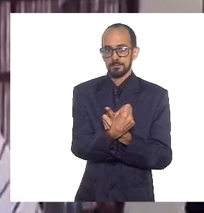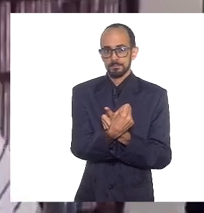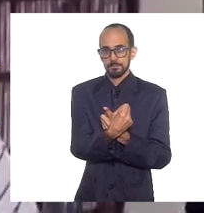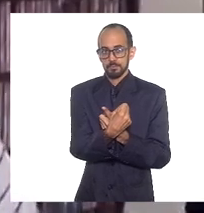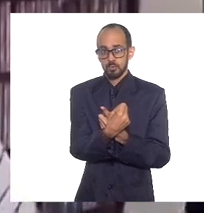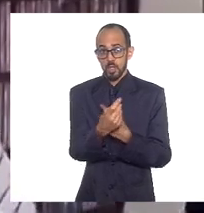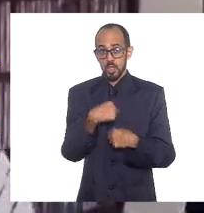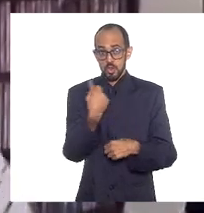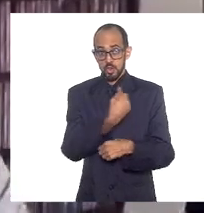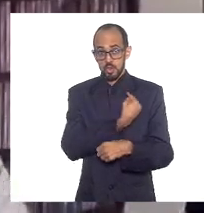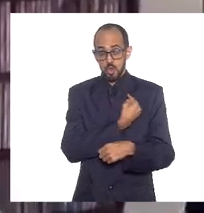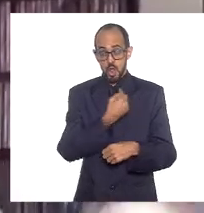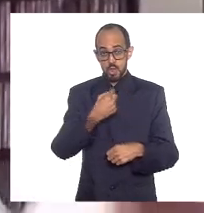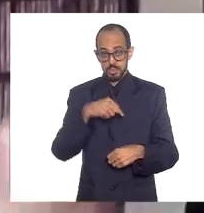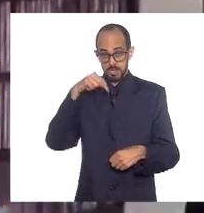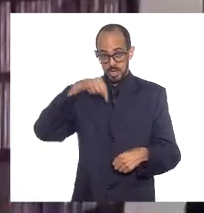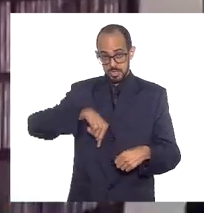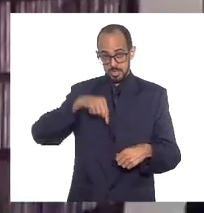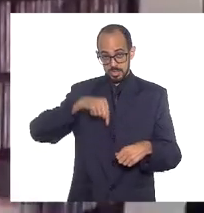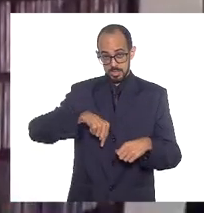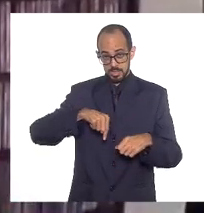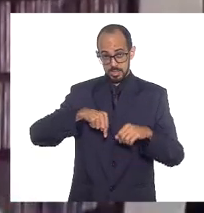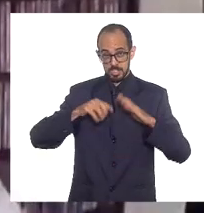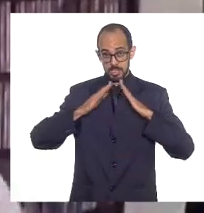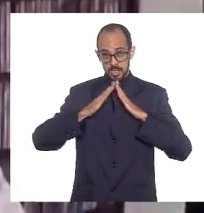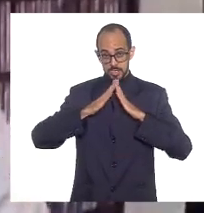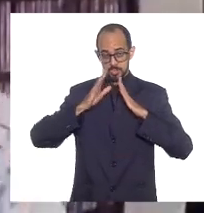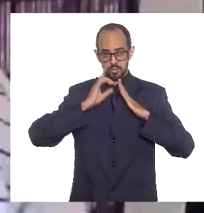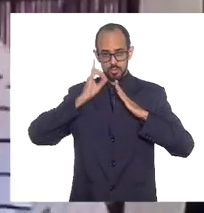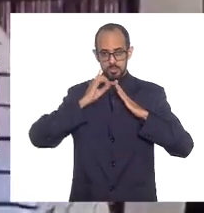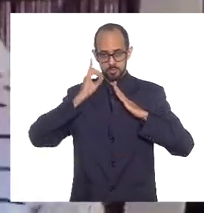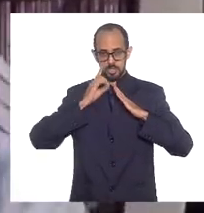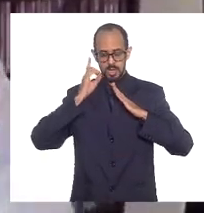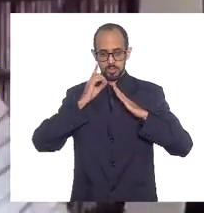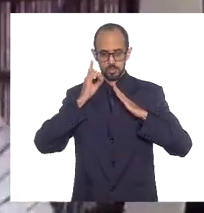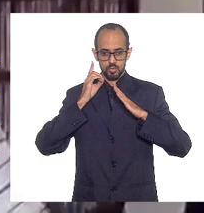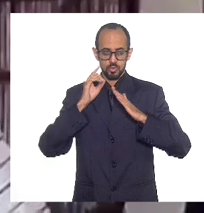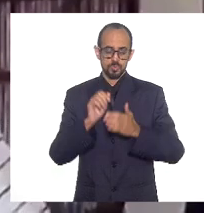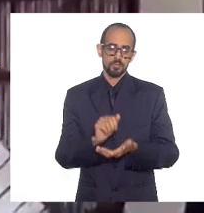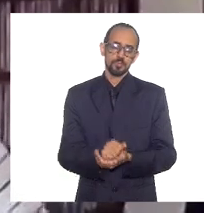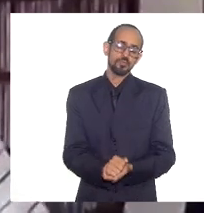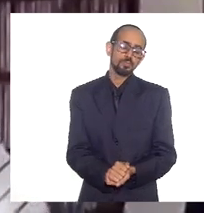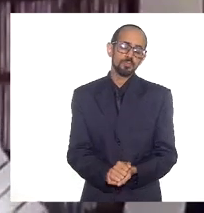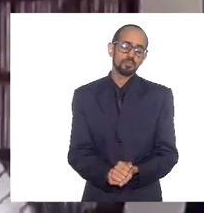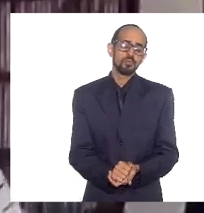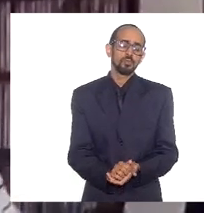Nós aqui na Assembleia Legislativa, então vamos agora para nós na Assembleia Legislativa,